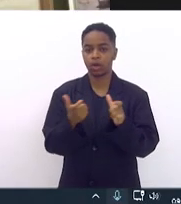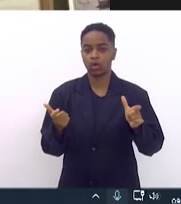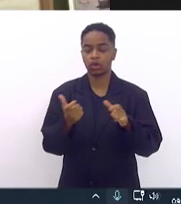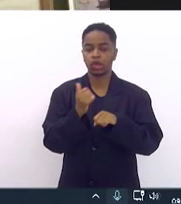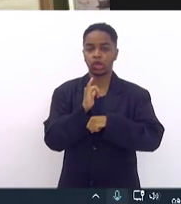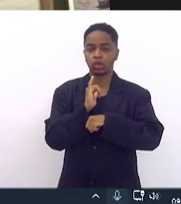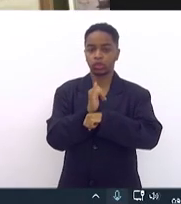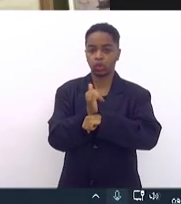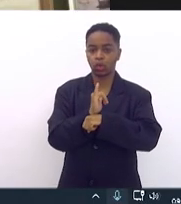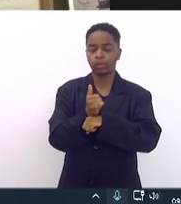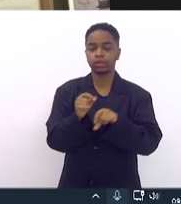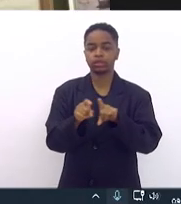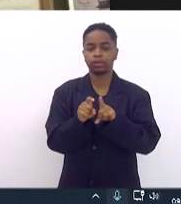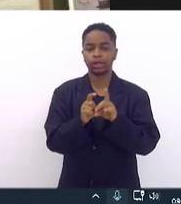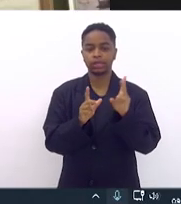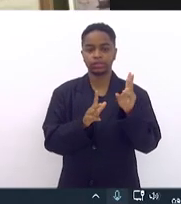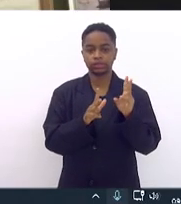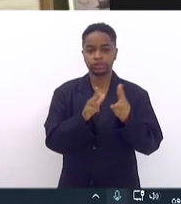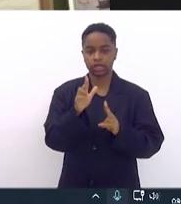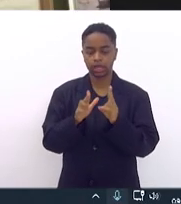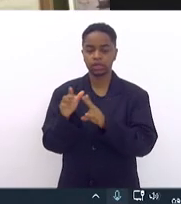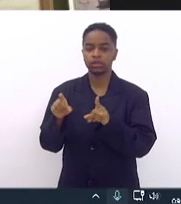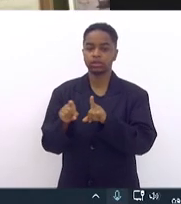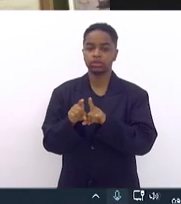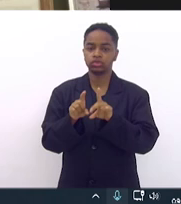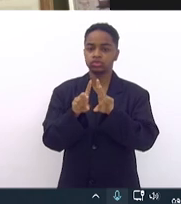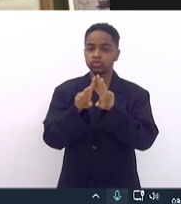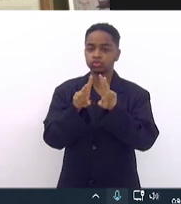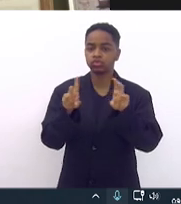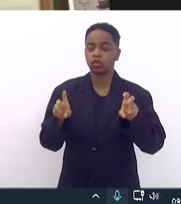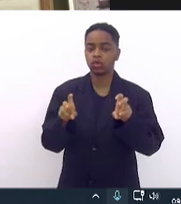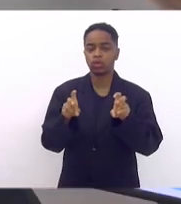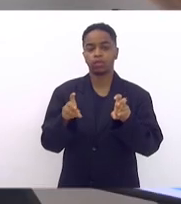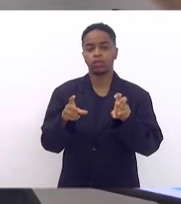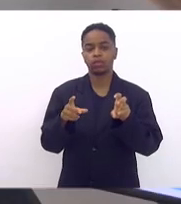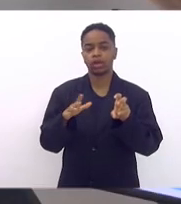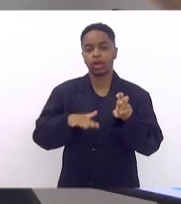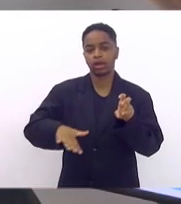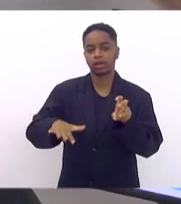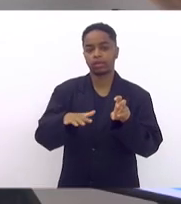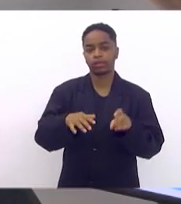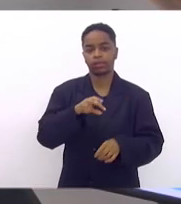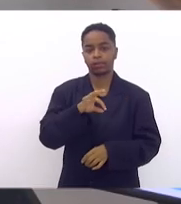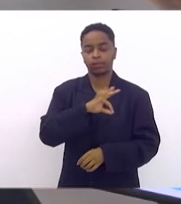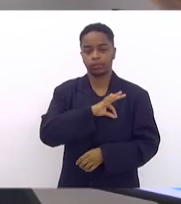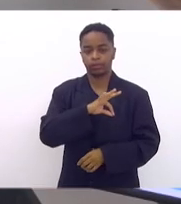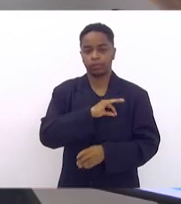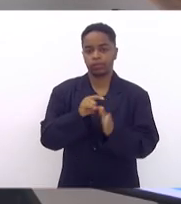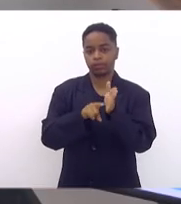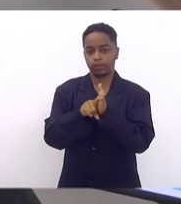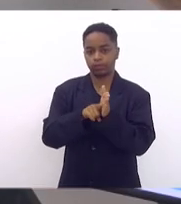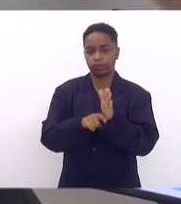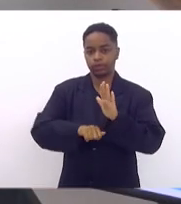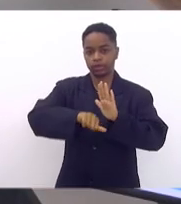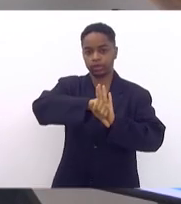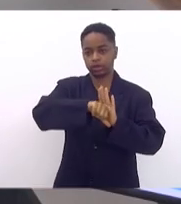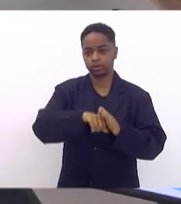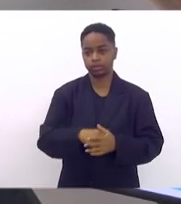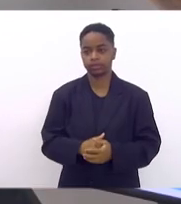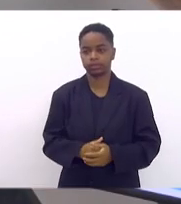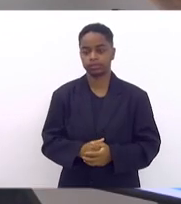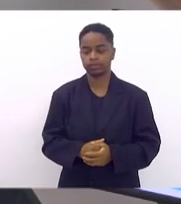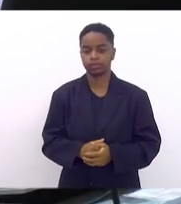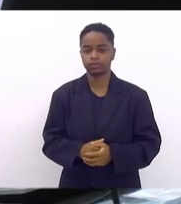e séries documentais e programas de realidades ligados à área policial e de investigação criminal.